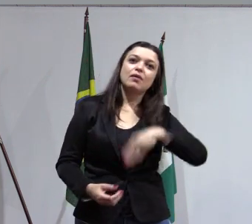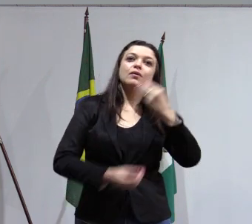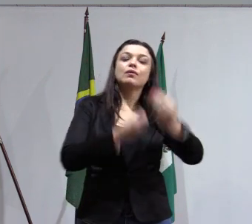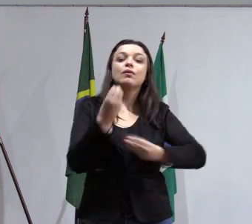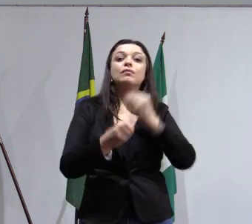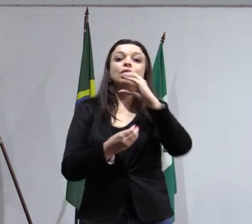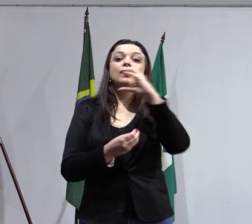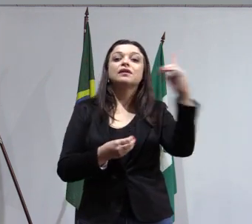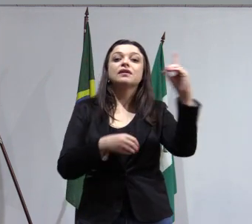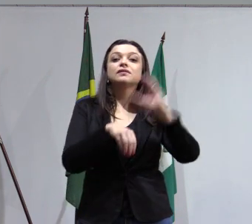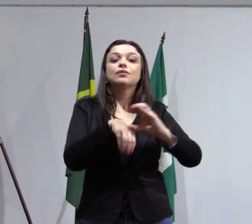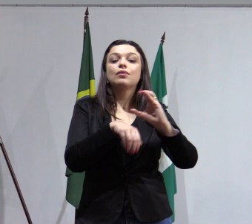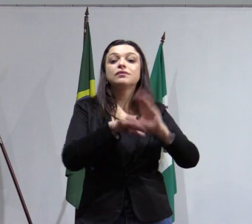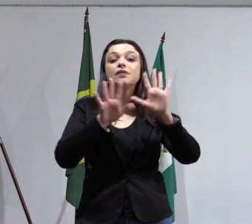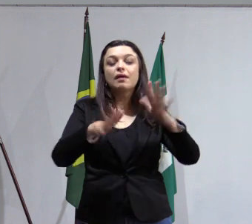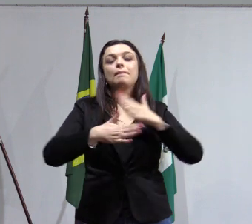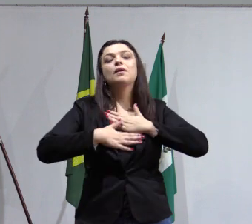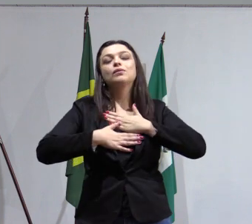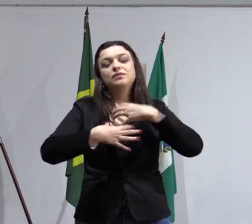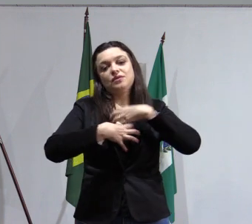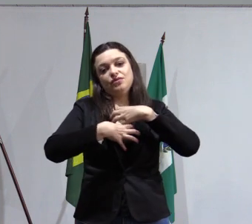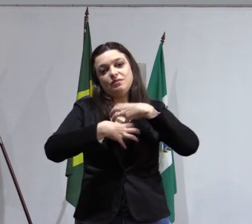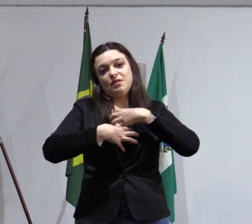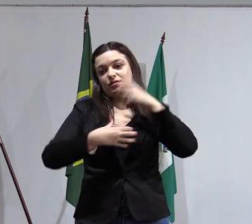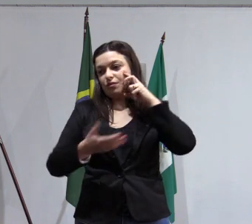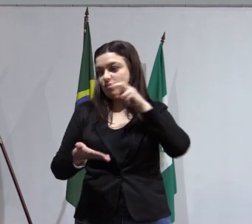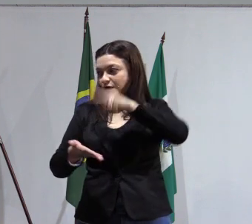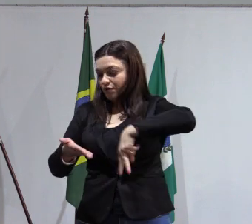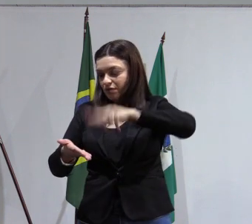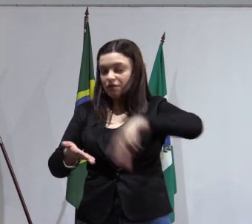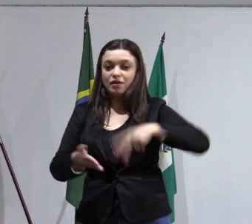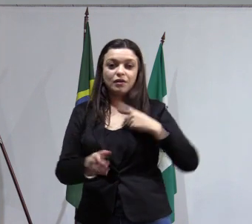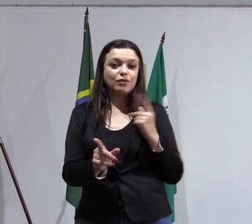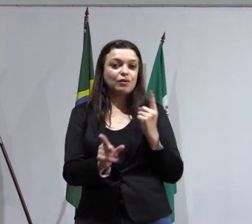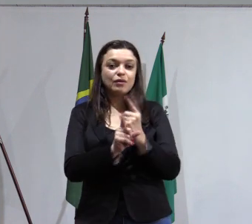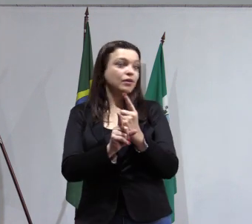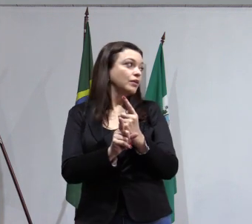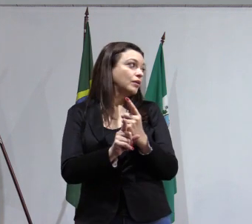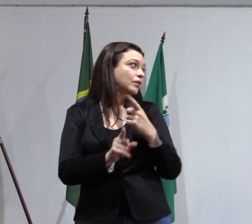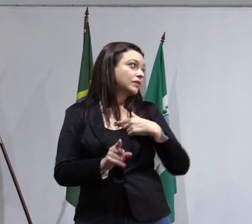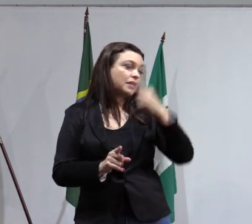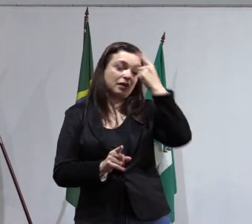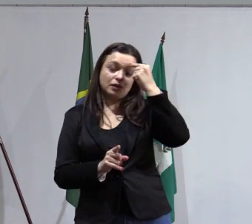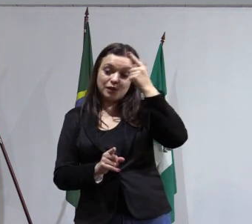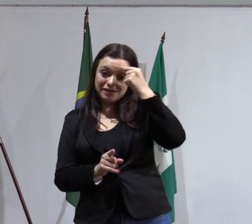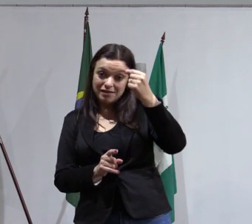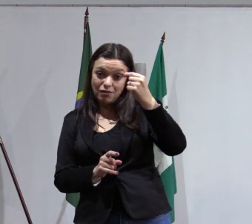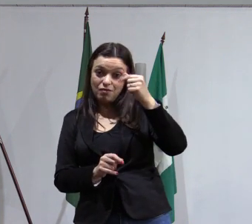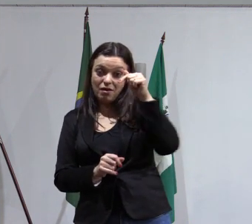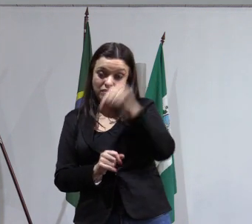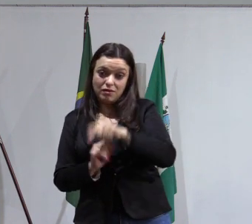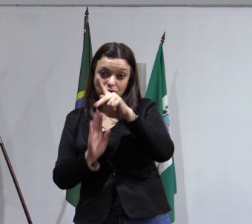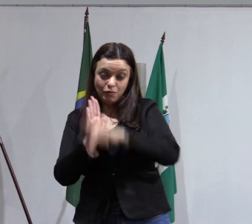de curso, mas esse foi o meu sentimento. Eu não encontrei graduação no futuro, mas eu encontrei